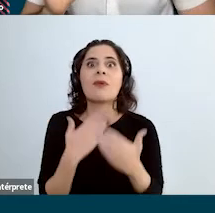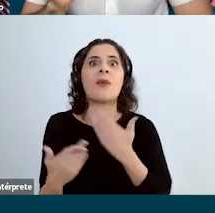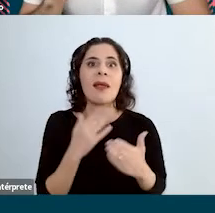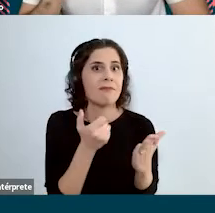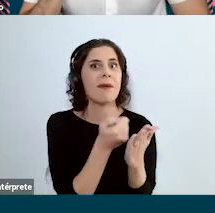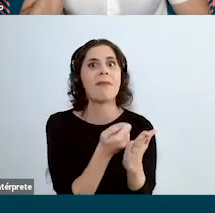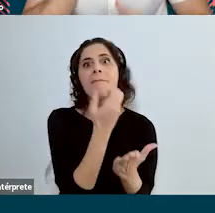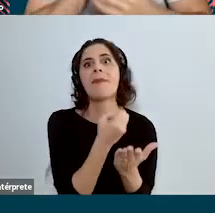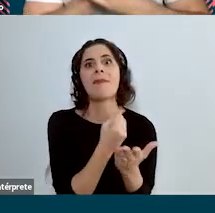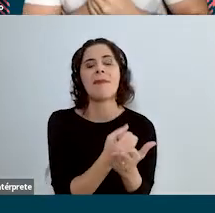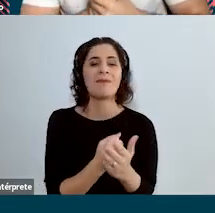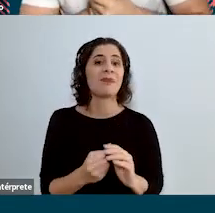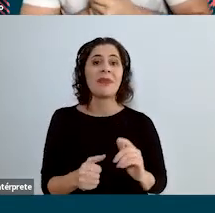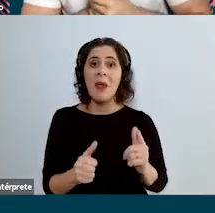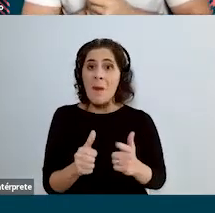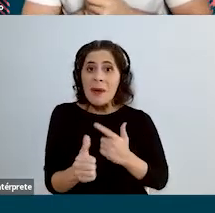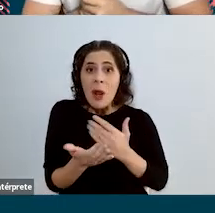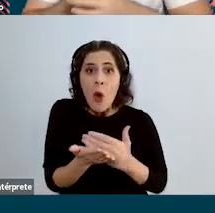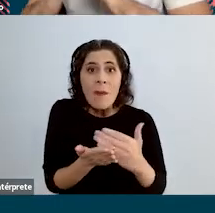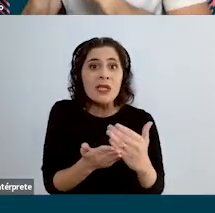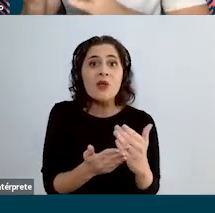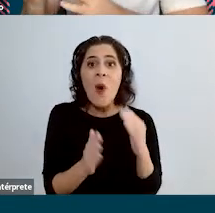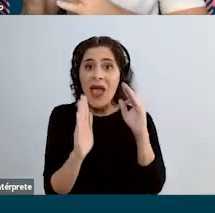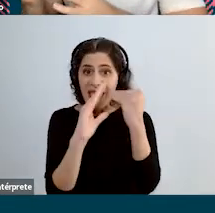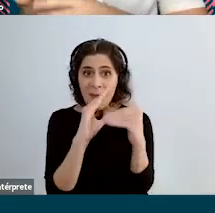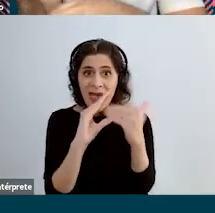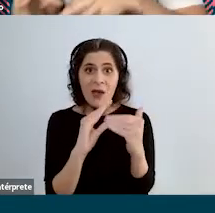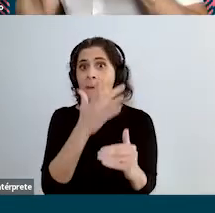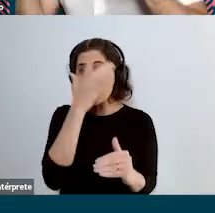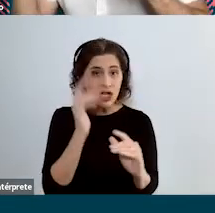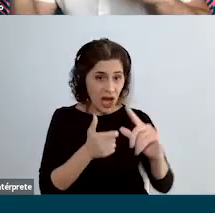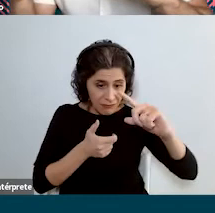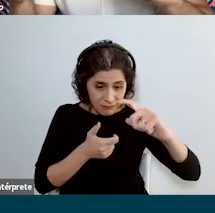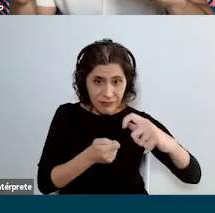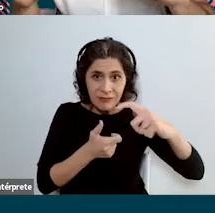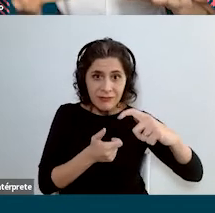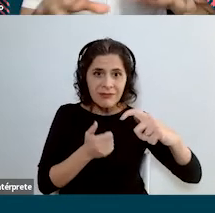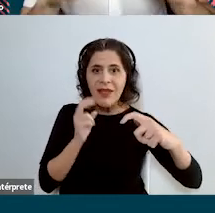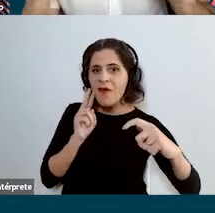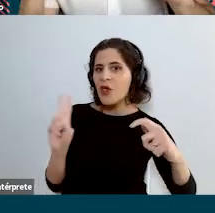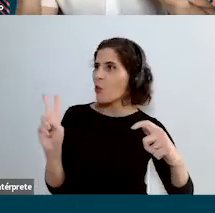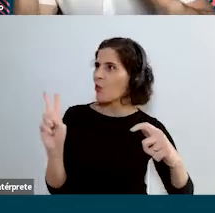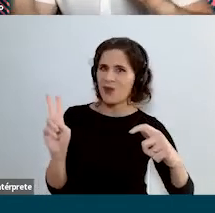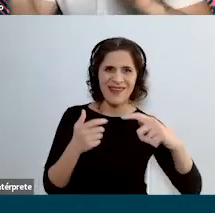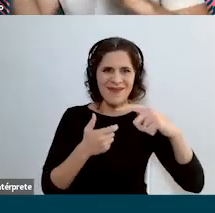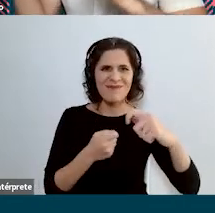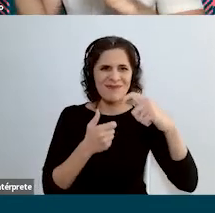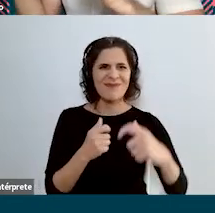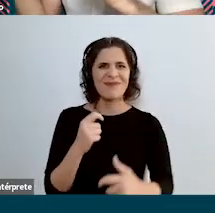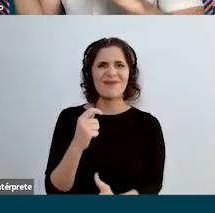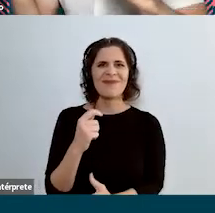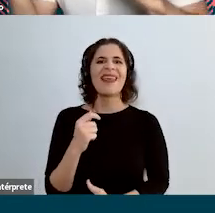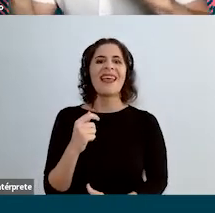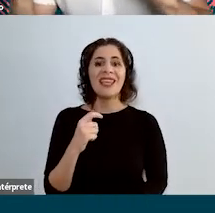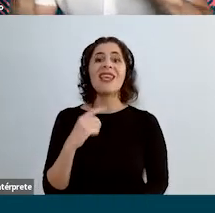A gente, logo que a gente mandou os primeiros e-mails, os primeiros convites, a galera tirou print, olha aí o print, né,